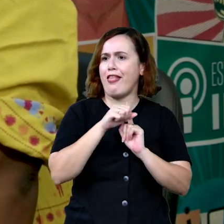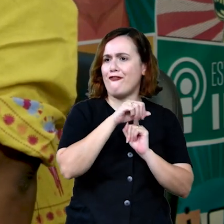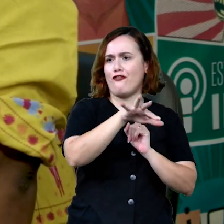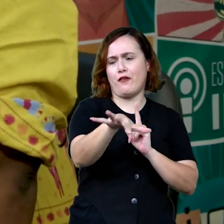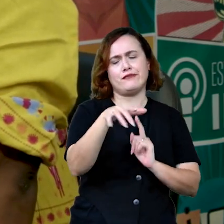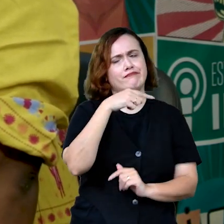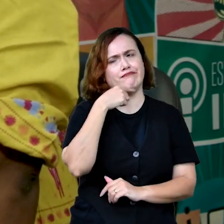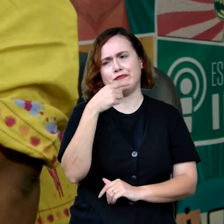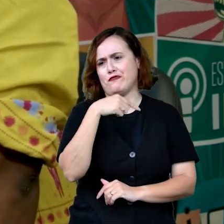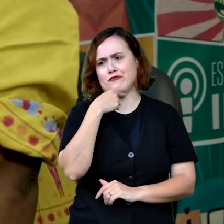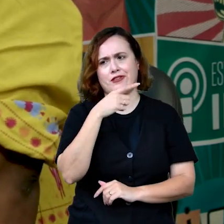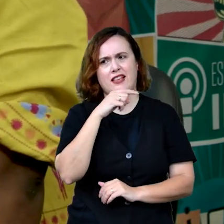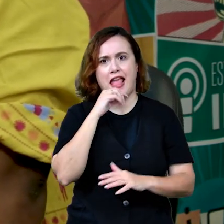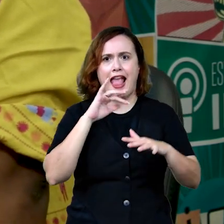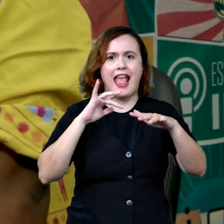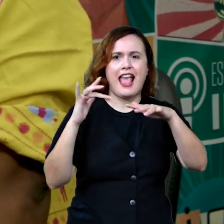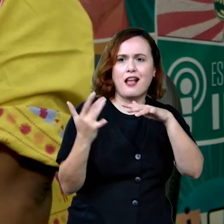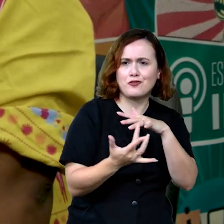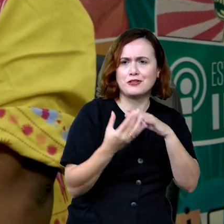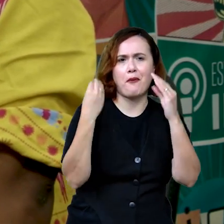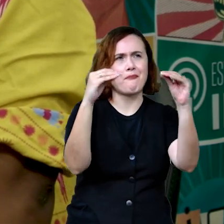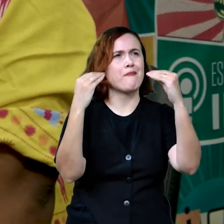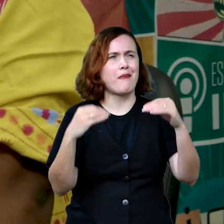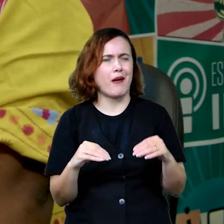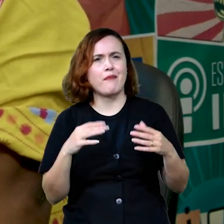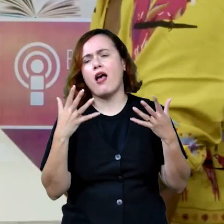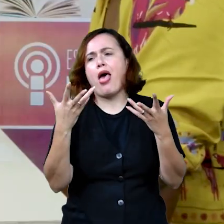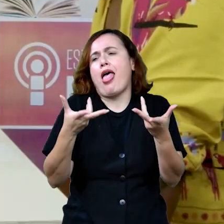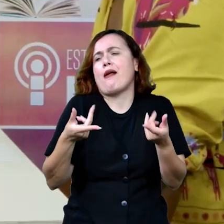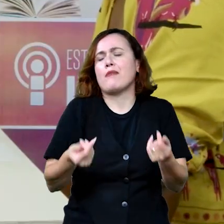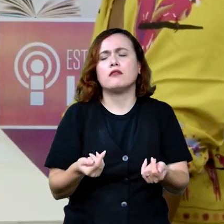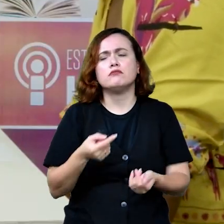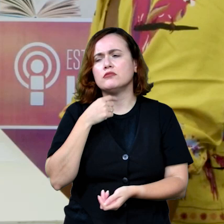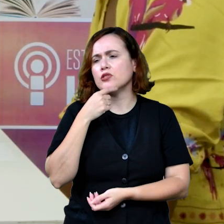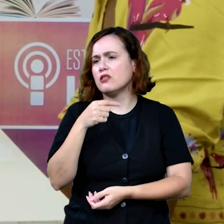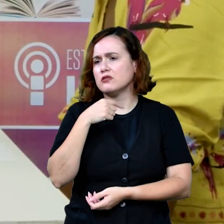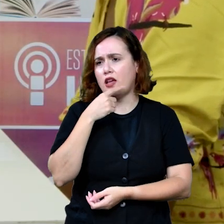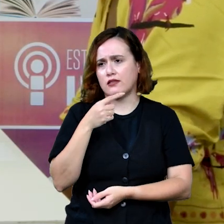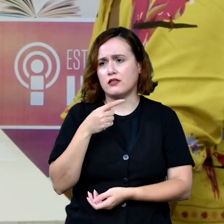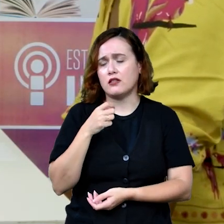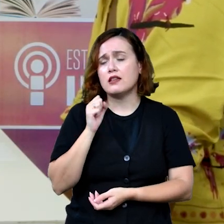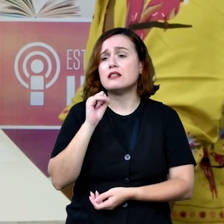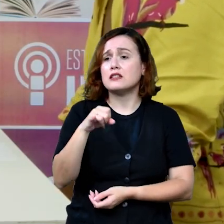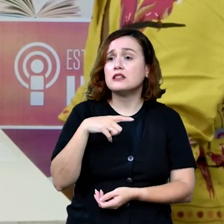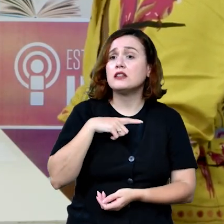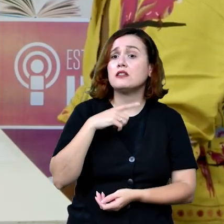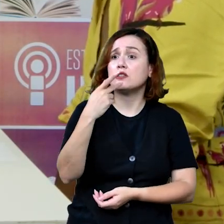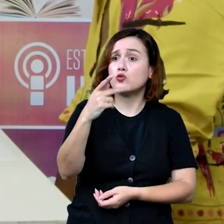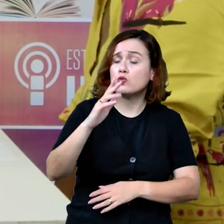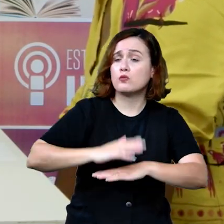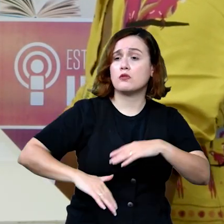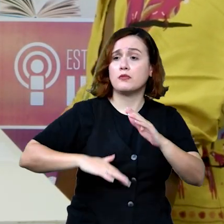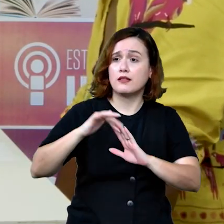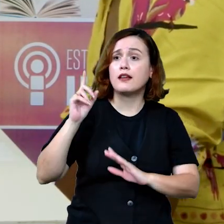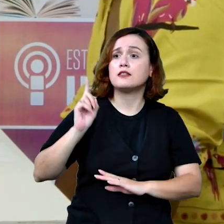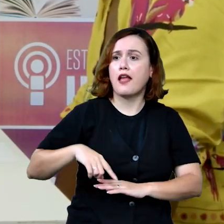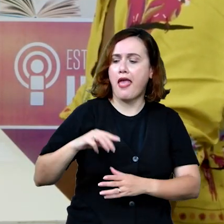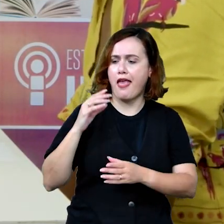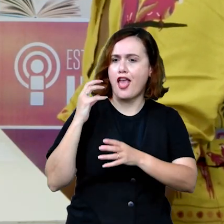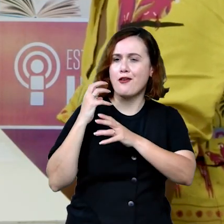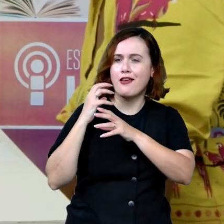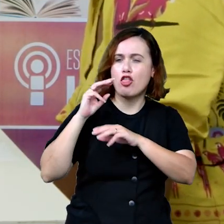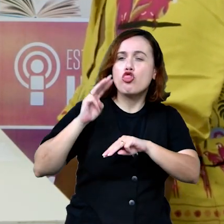sim. Se você é boa em números, vai lá fazer uma contabilidade, sabe? Vai